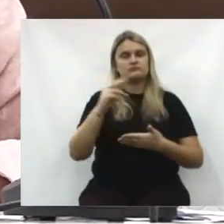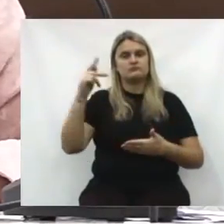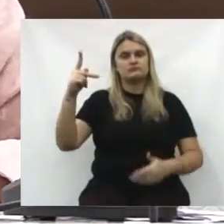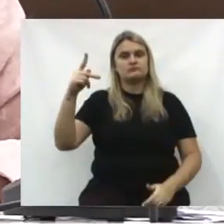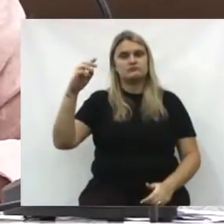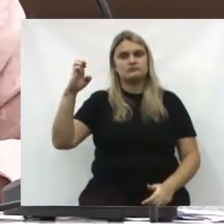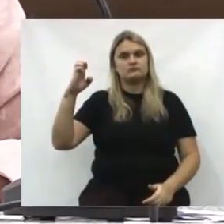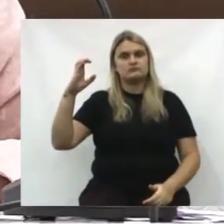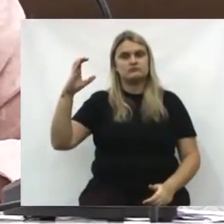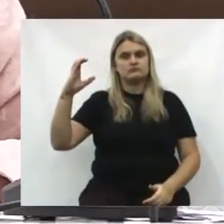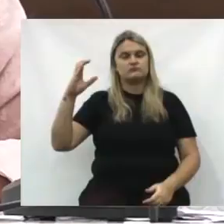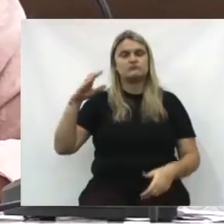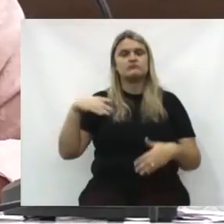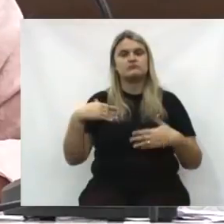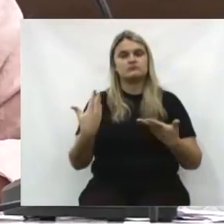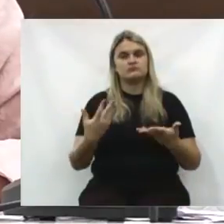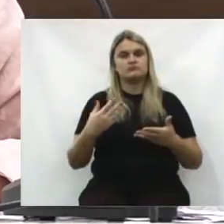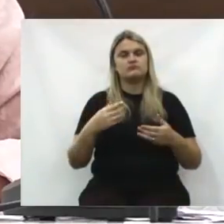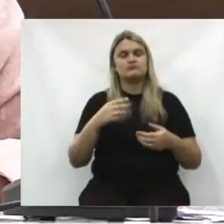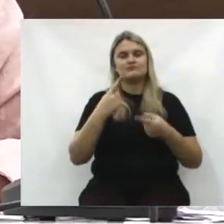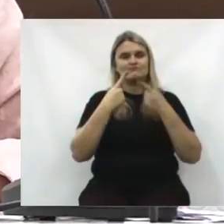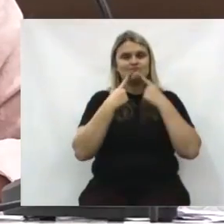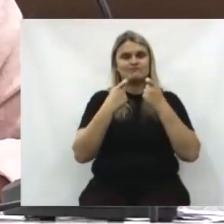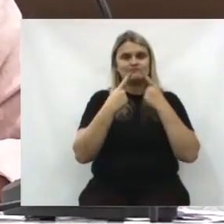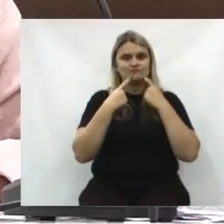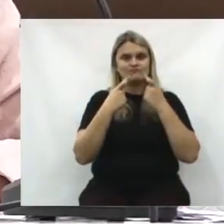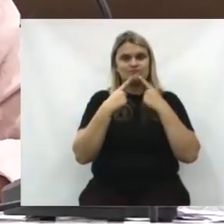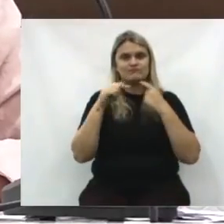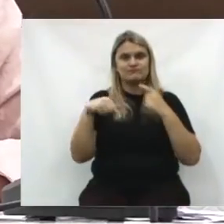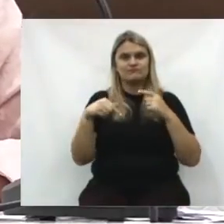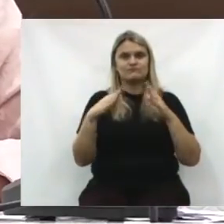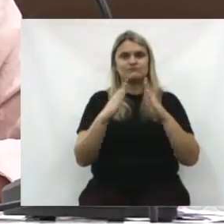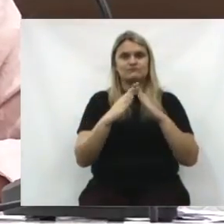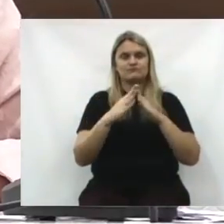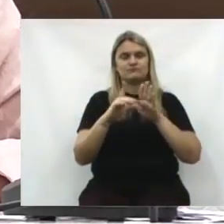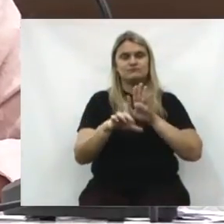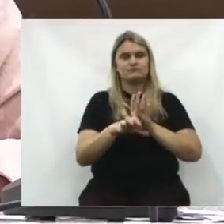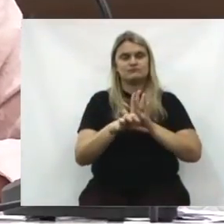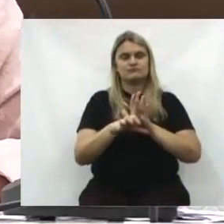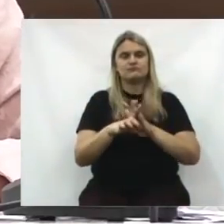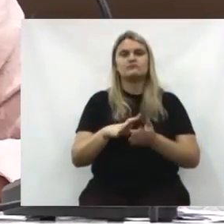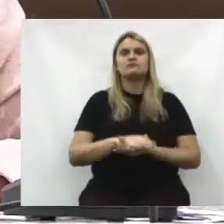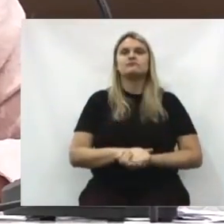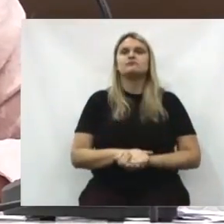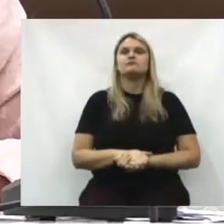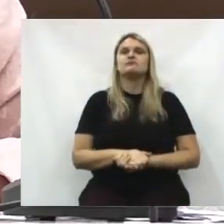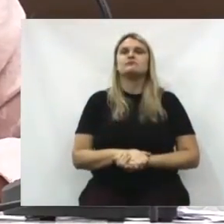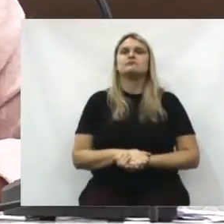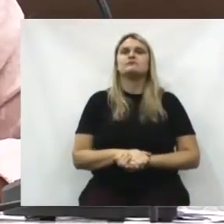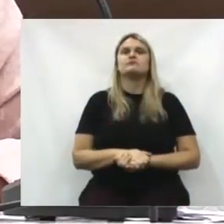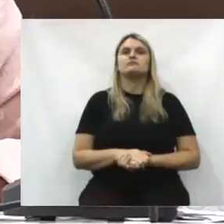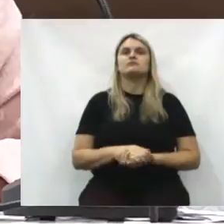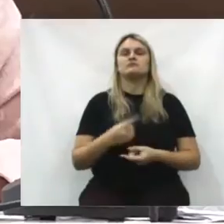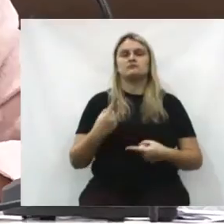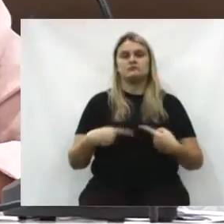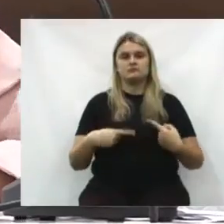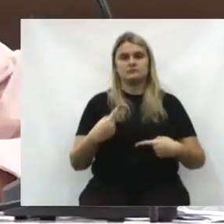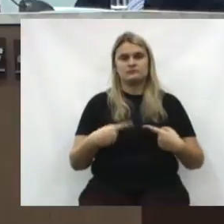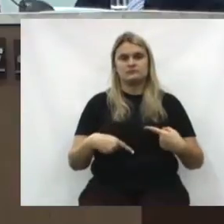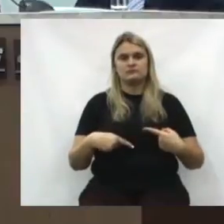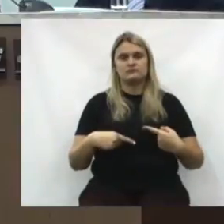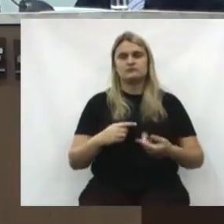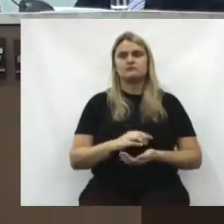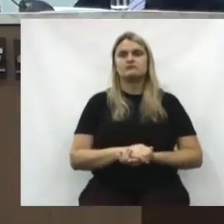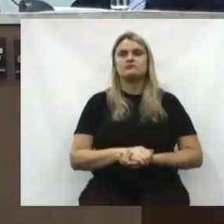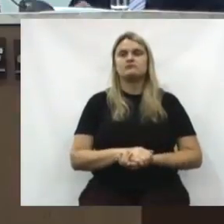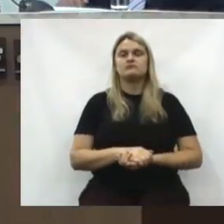antes da aprovação da PEC e, nesse momento, o repúdio desta Casa Legislativa.